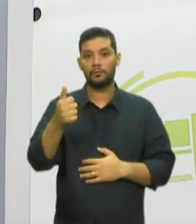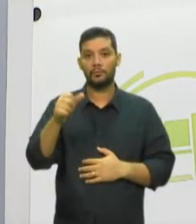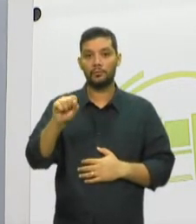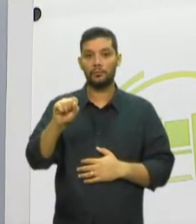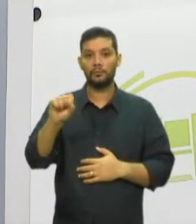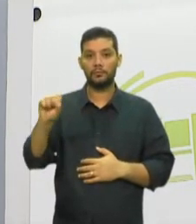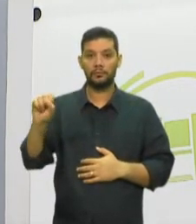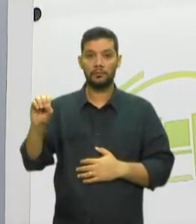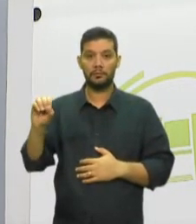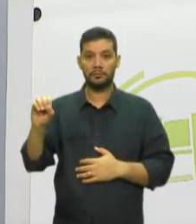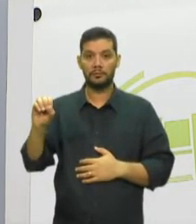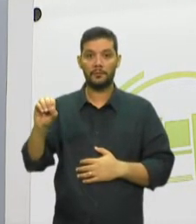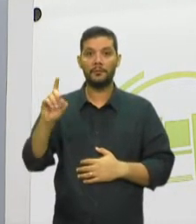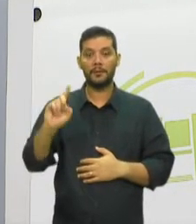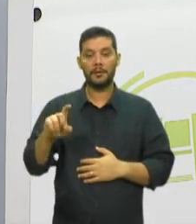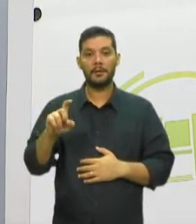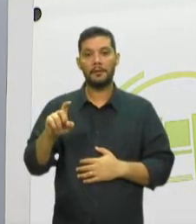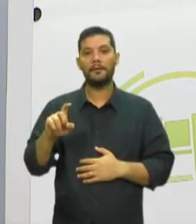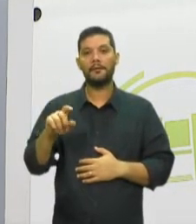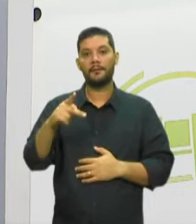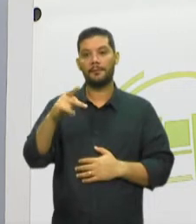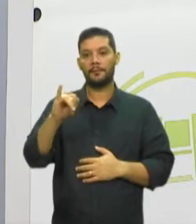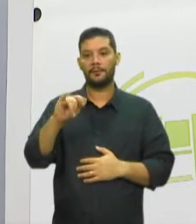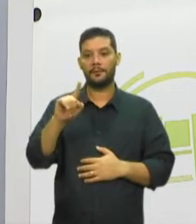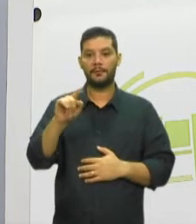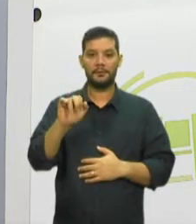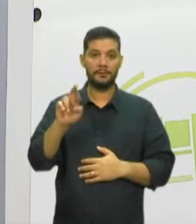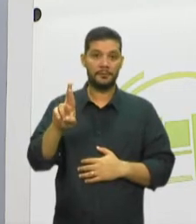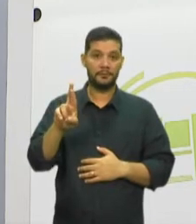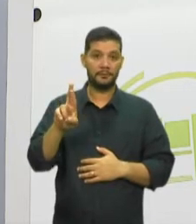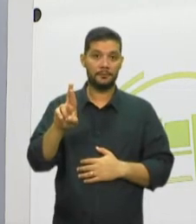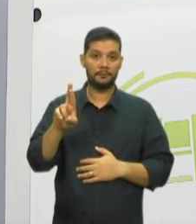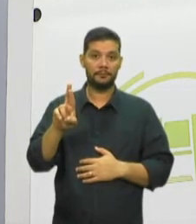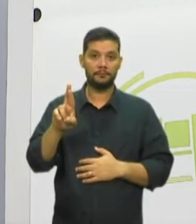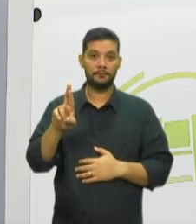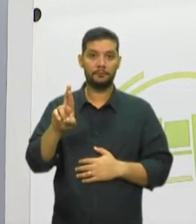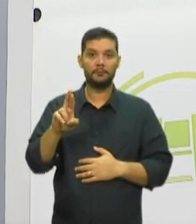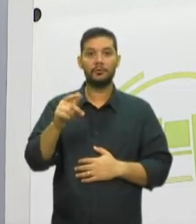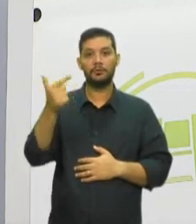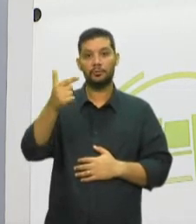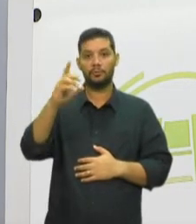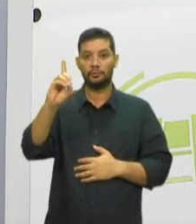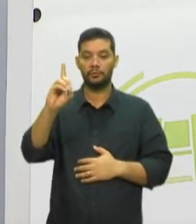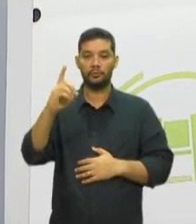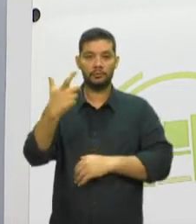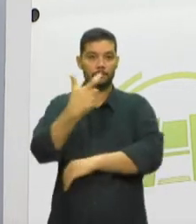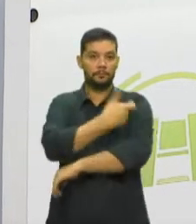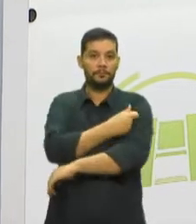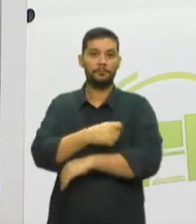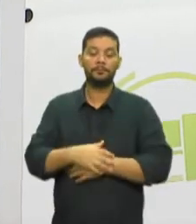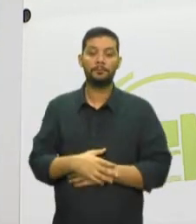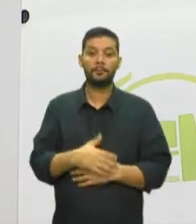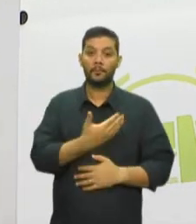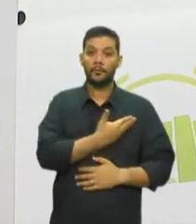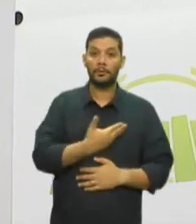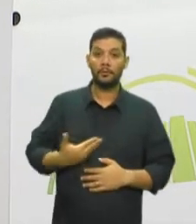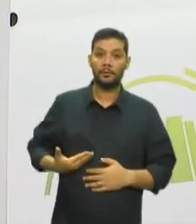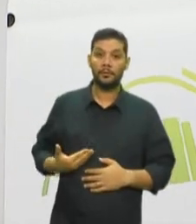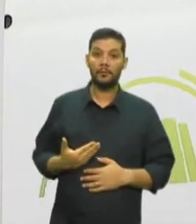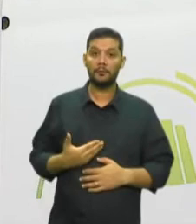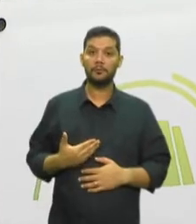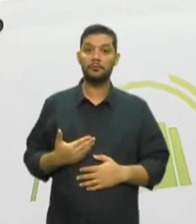191.880 da Pfizer, que serão utilizadas para as duas doses do imunizante. E o governo do estado recebeu